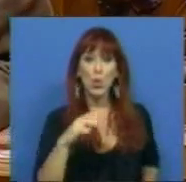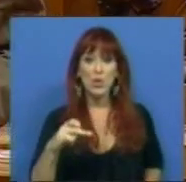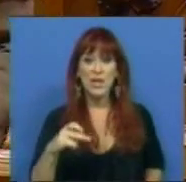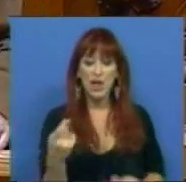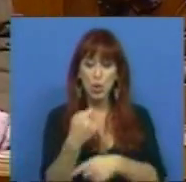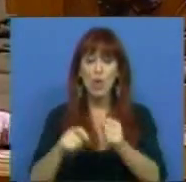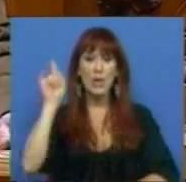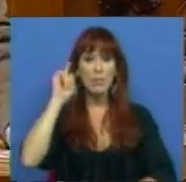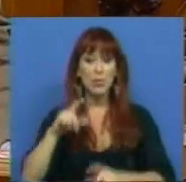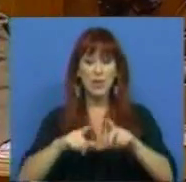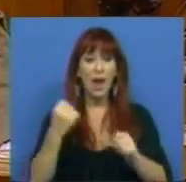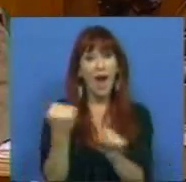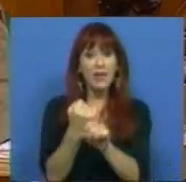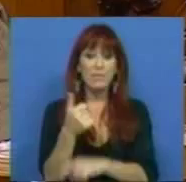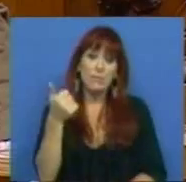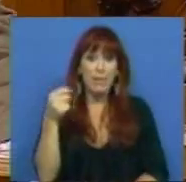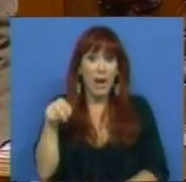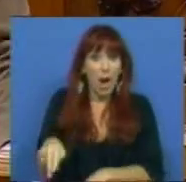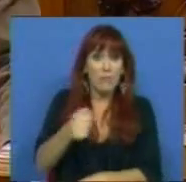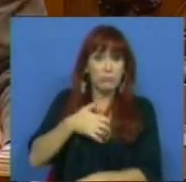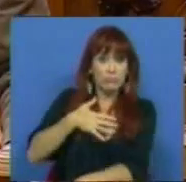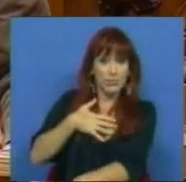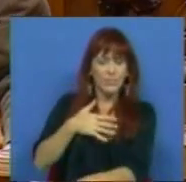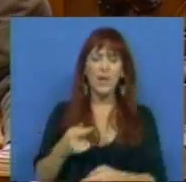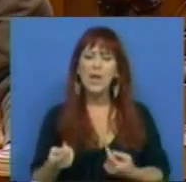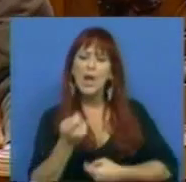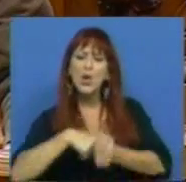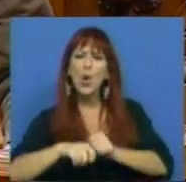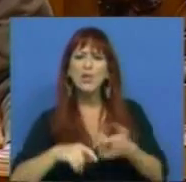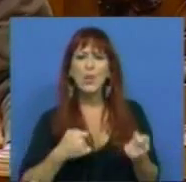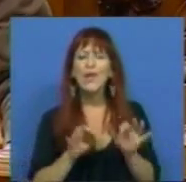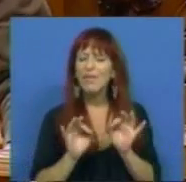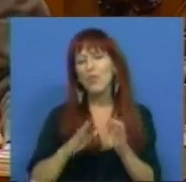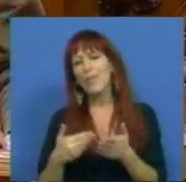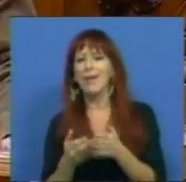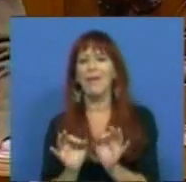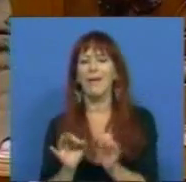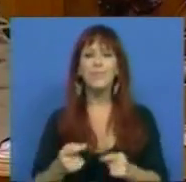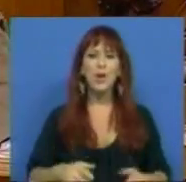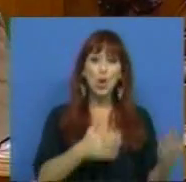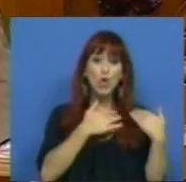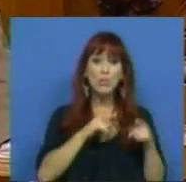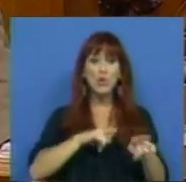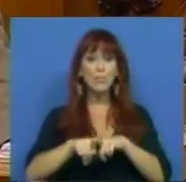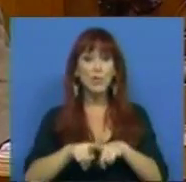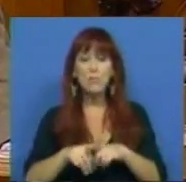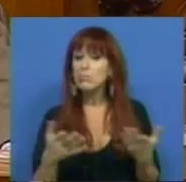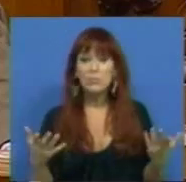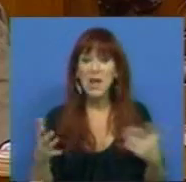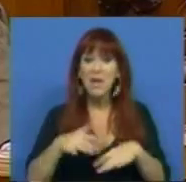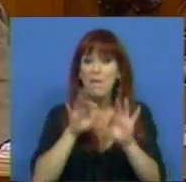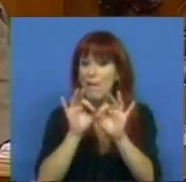Negócios e do seu principal ativo, o BPN. Este negócio foi um favor. E os responsáveis políticos não